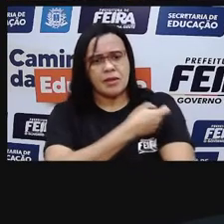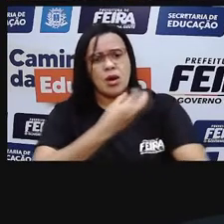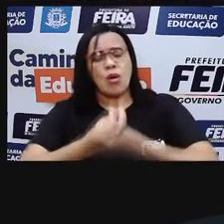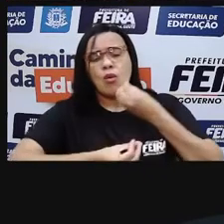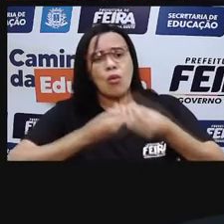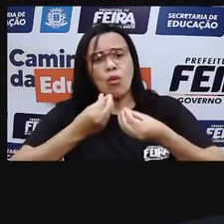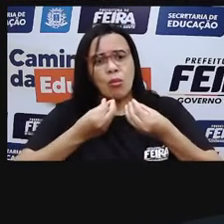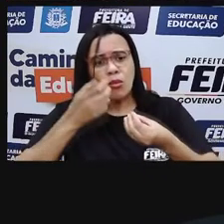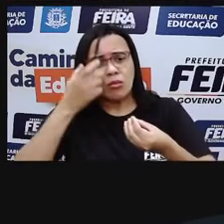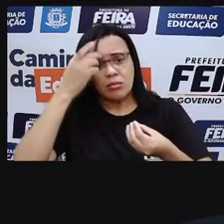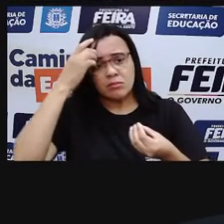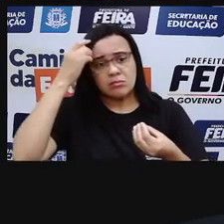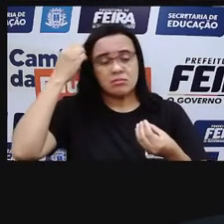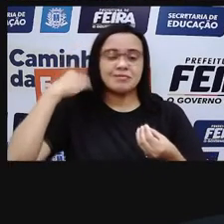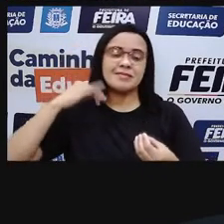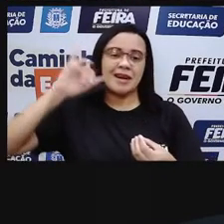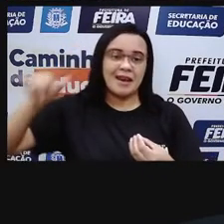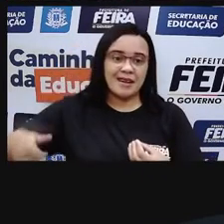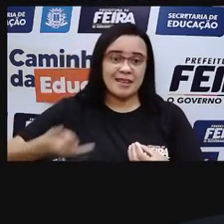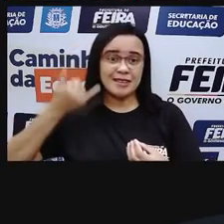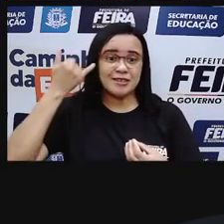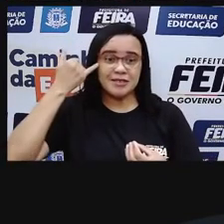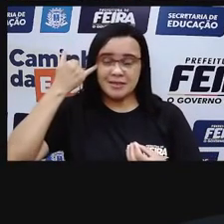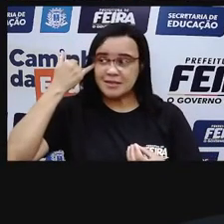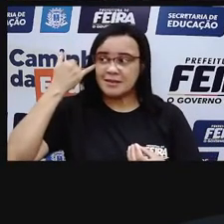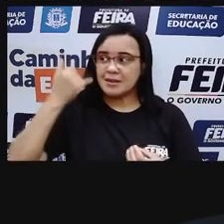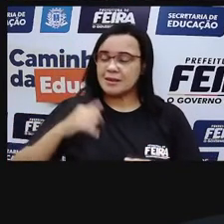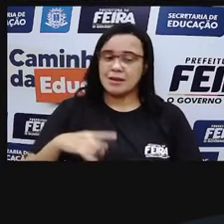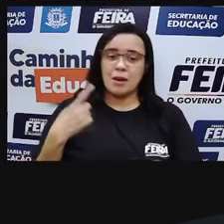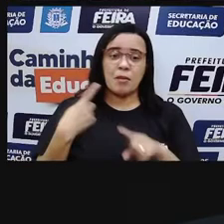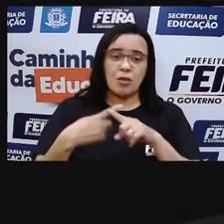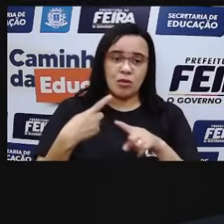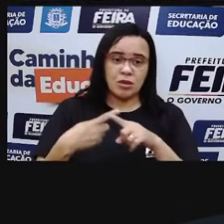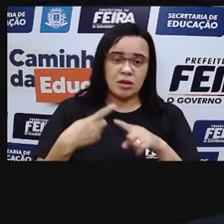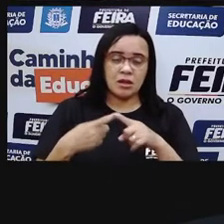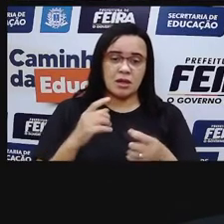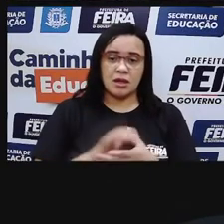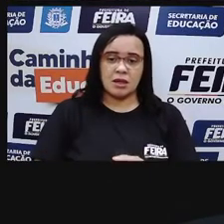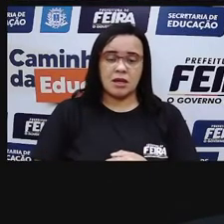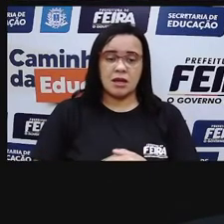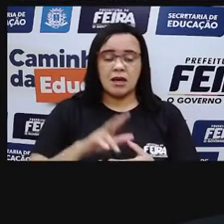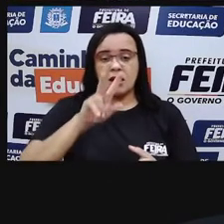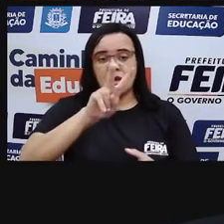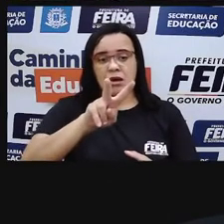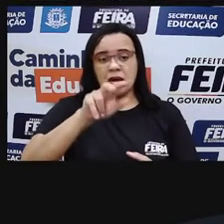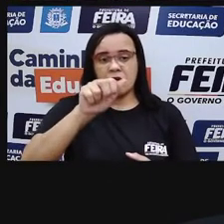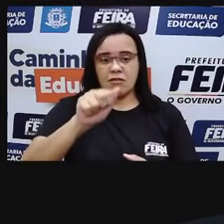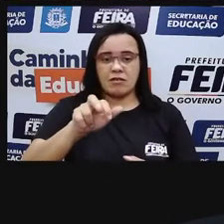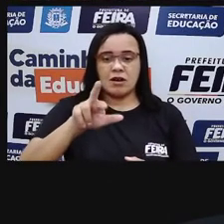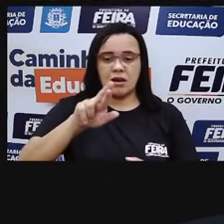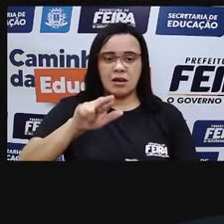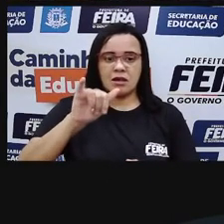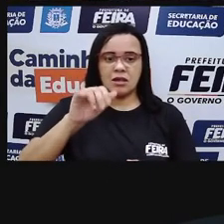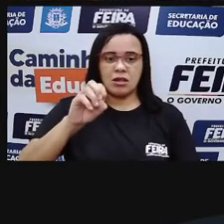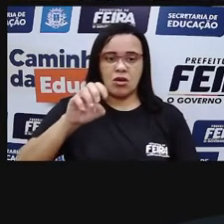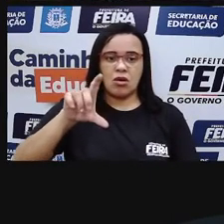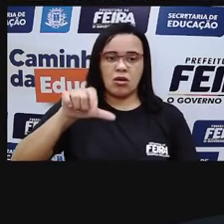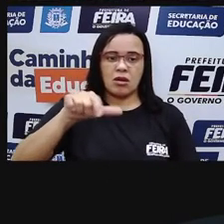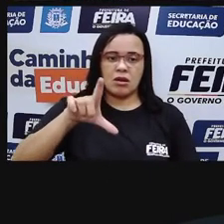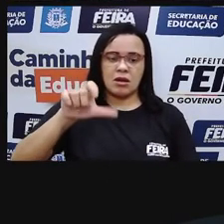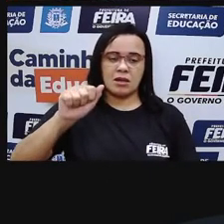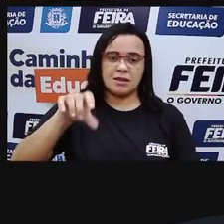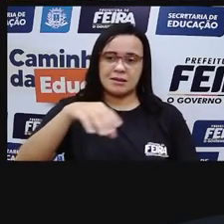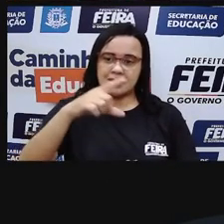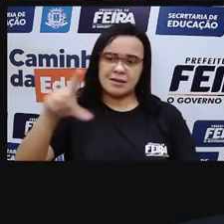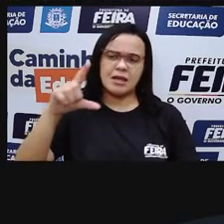técnica, né, chamada de variolação. Por que variolação? Porque era uma técnica que utilizava, que foi estudada,